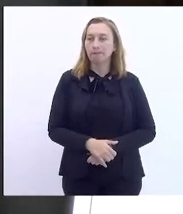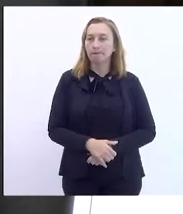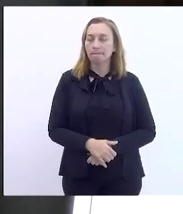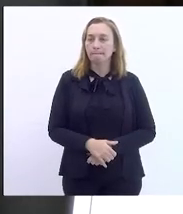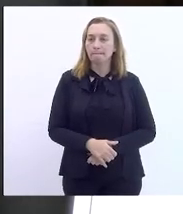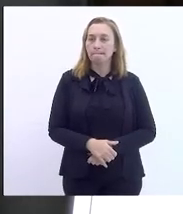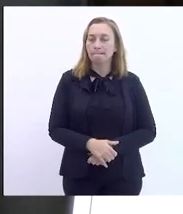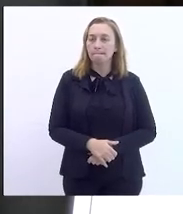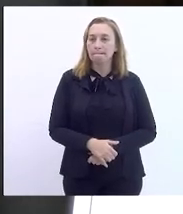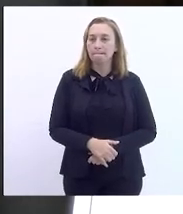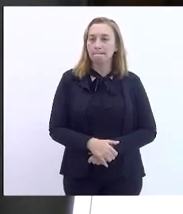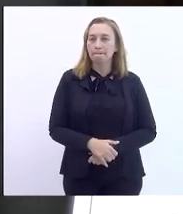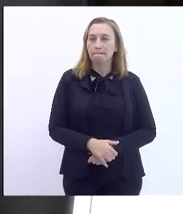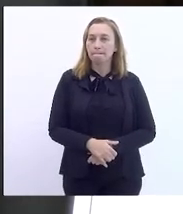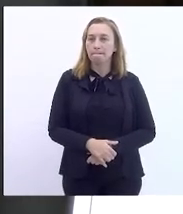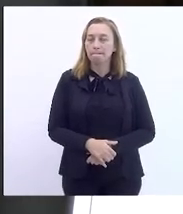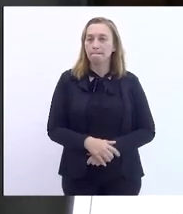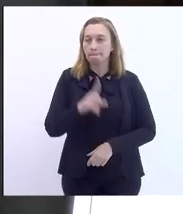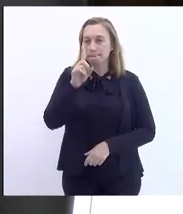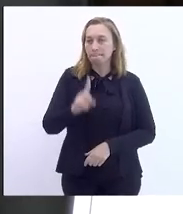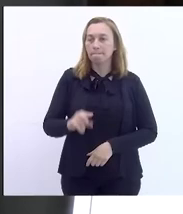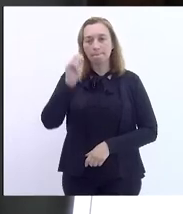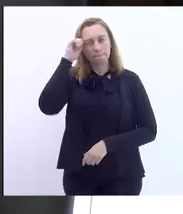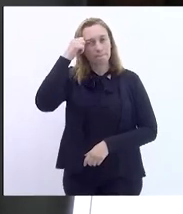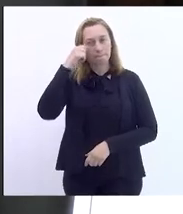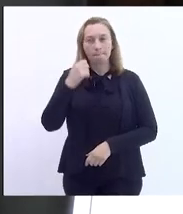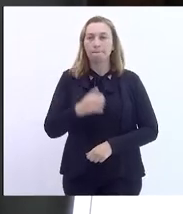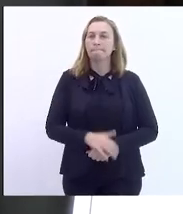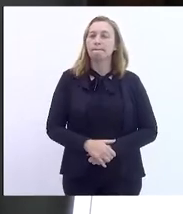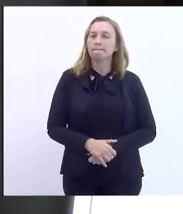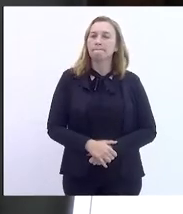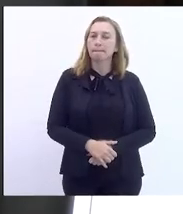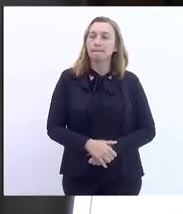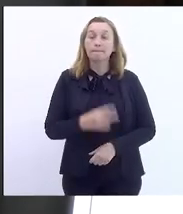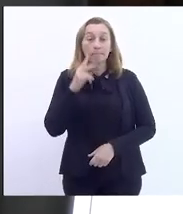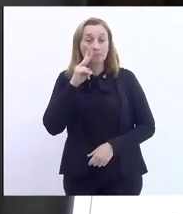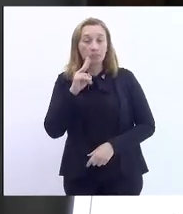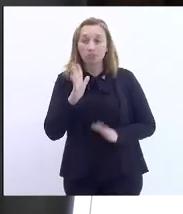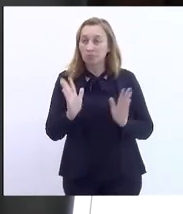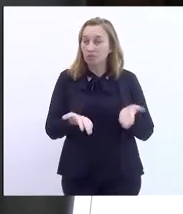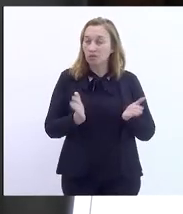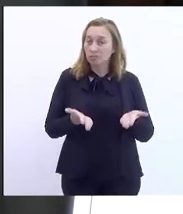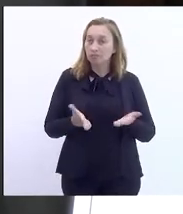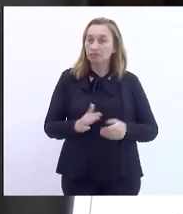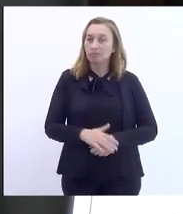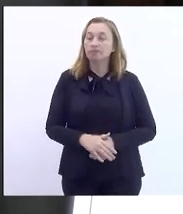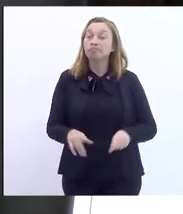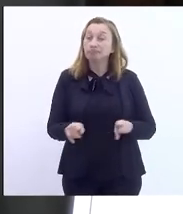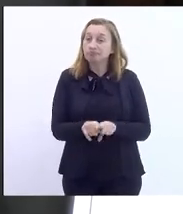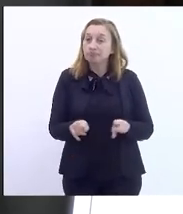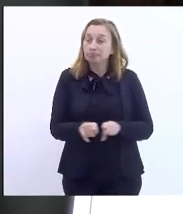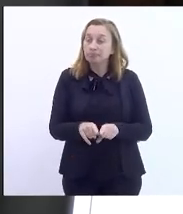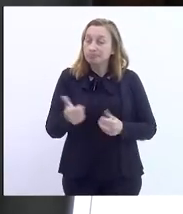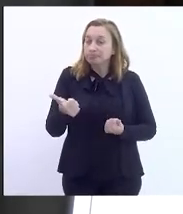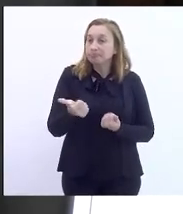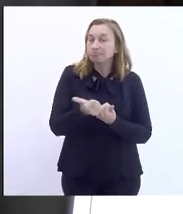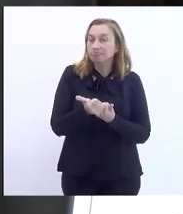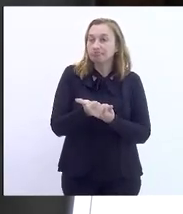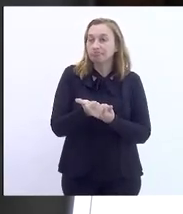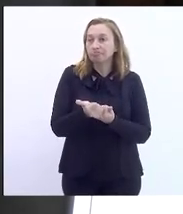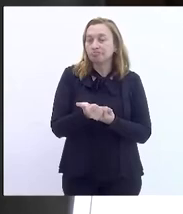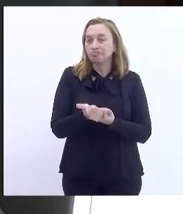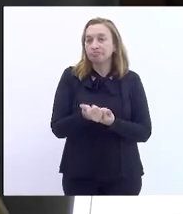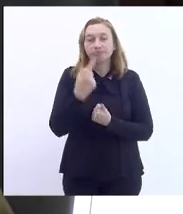e a coalizão Negra por direito tu viu agora uma forma também de Tá apoiando